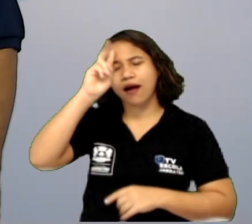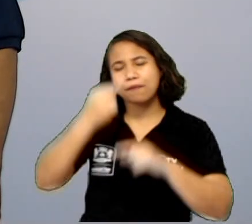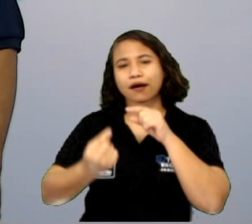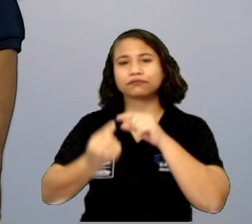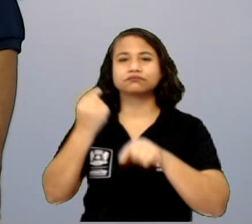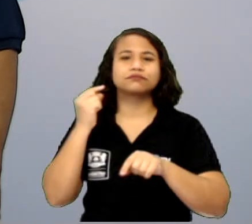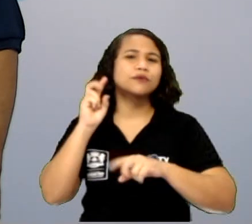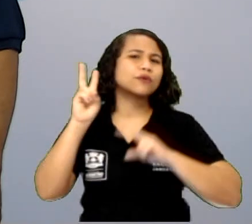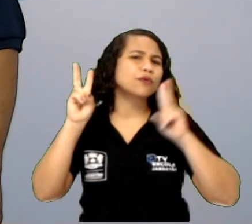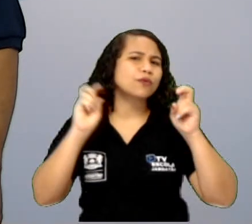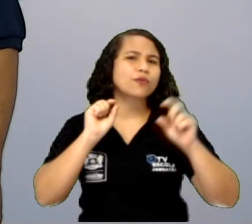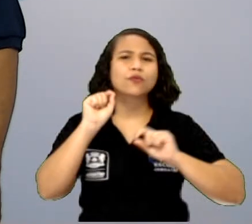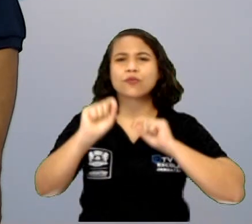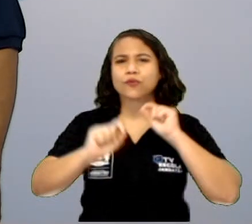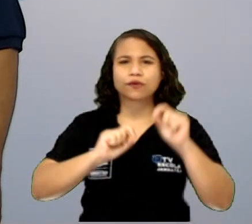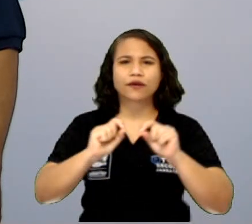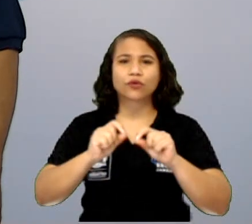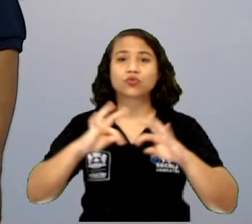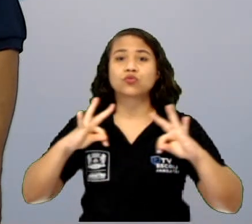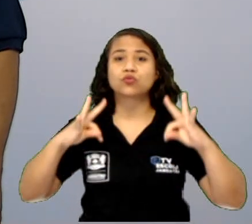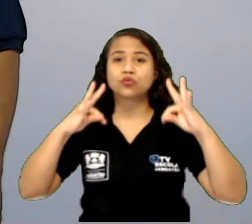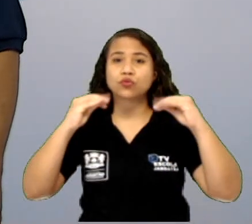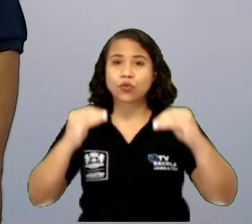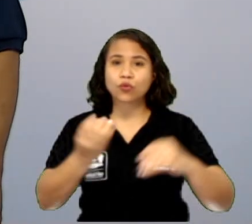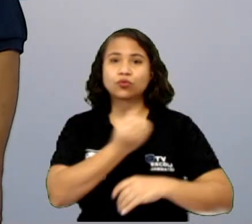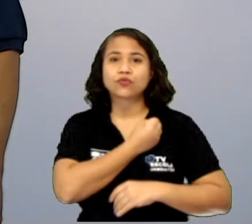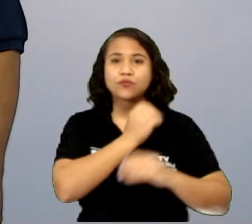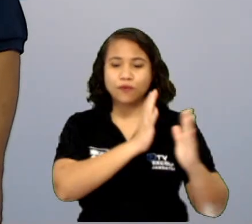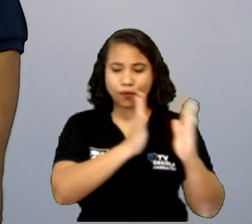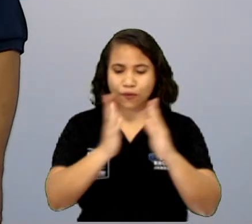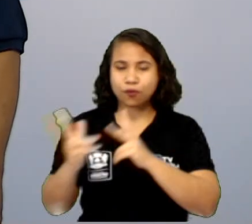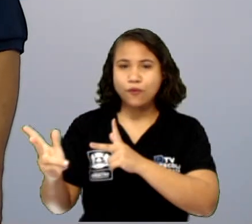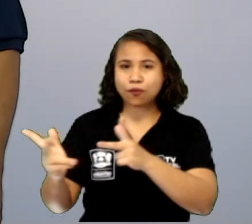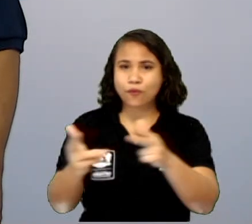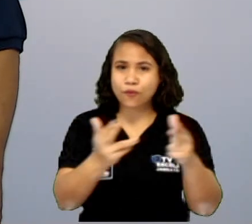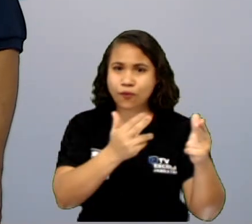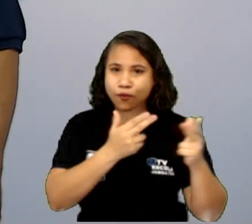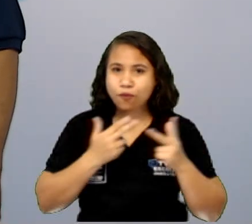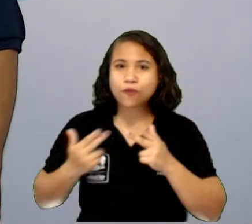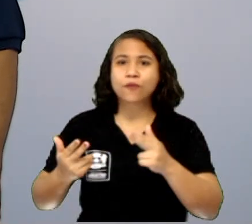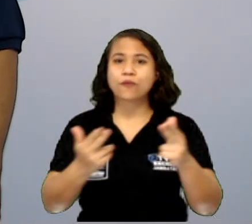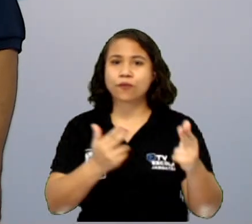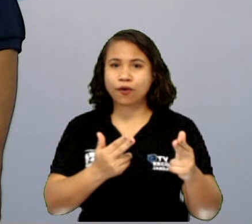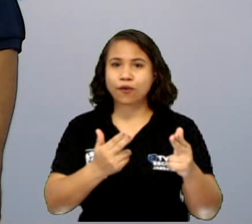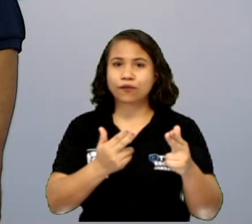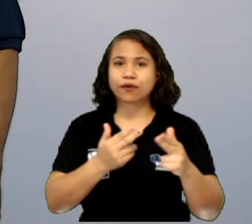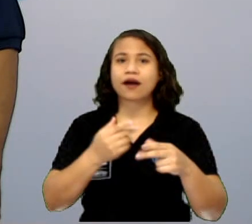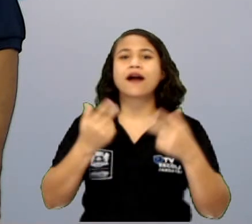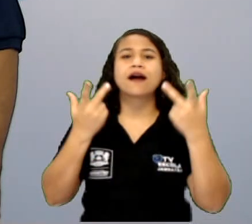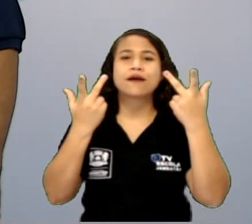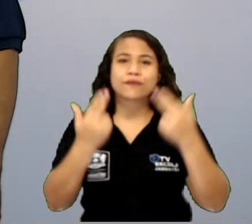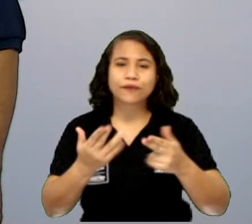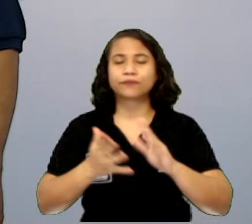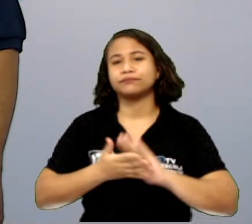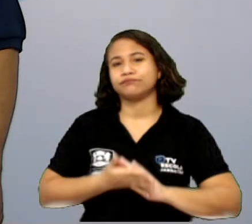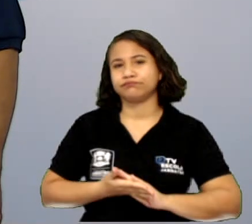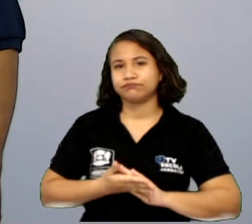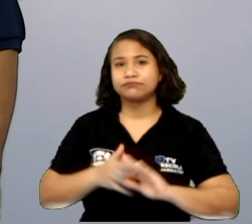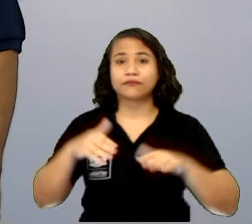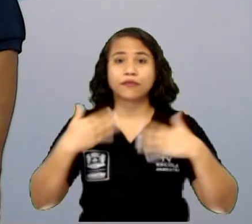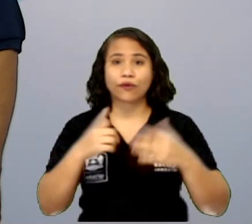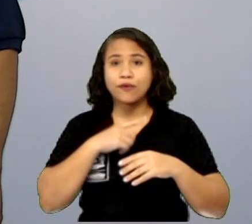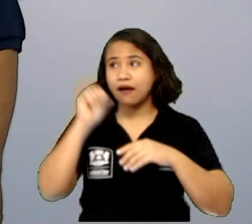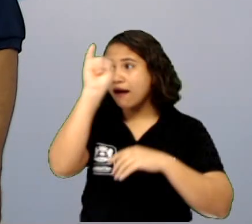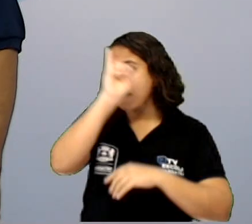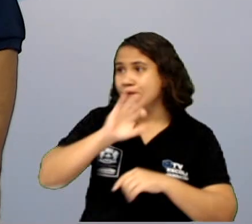O que é que dizem esse teorema quem toda proporção o produto dos meios é igual ao produto dos extremos bom então tem aquela